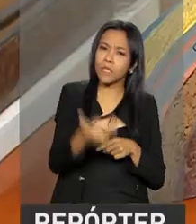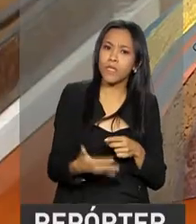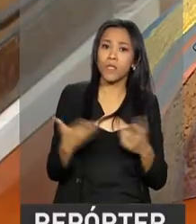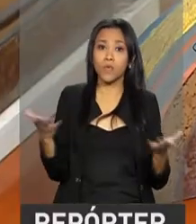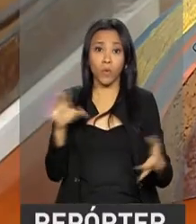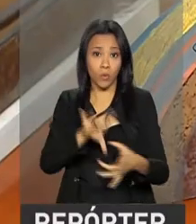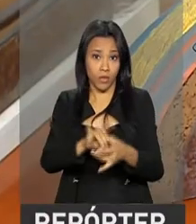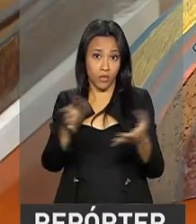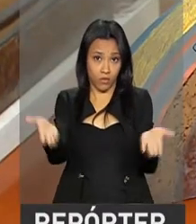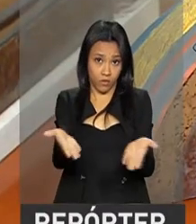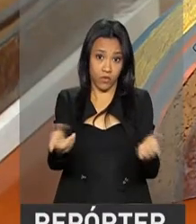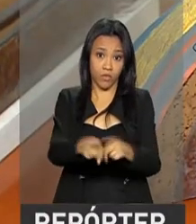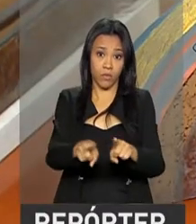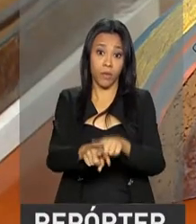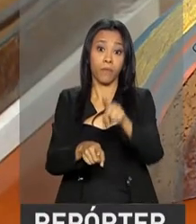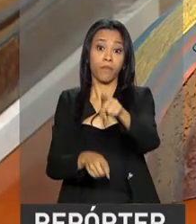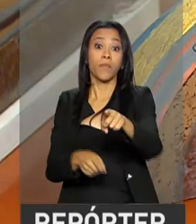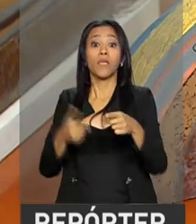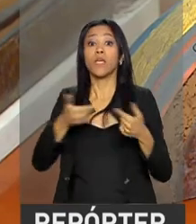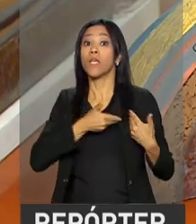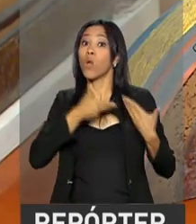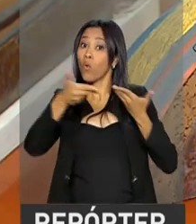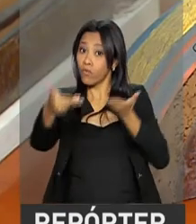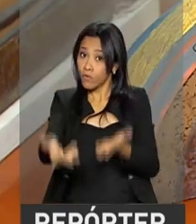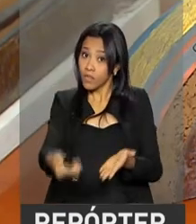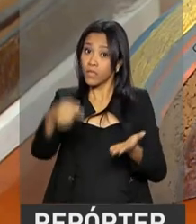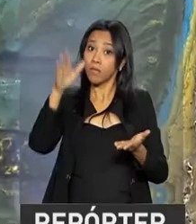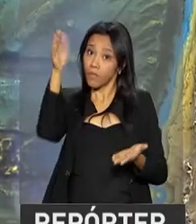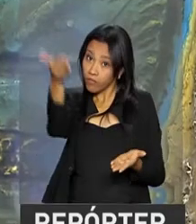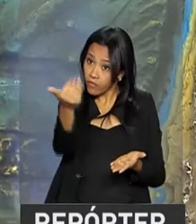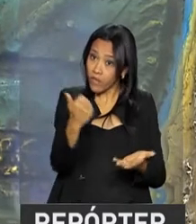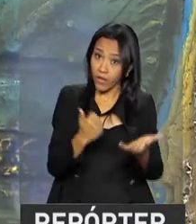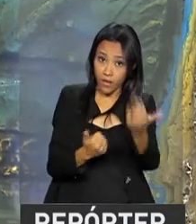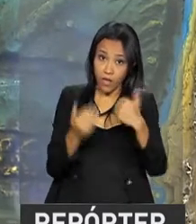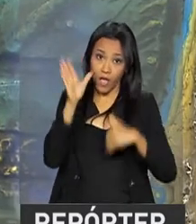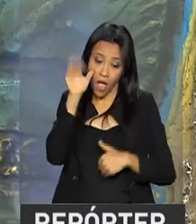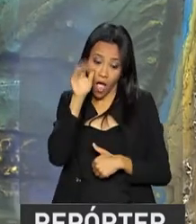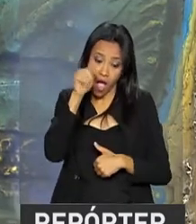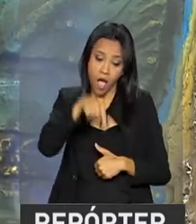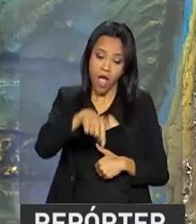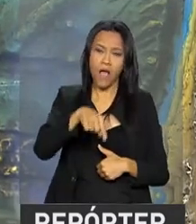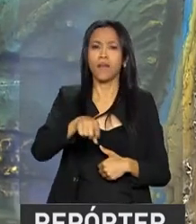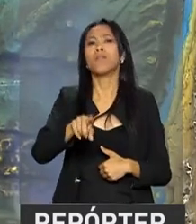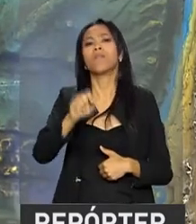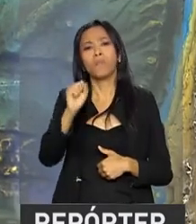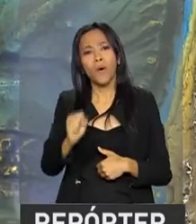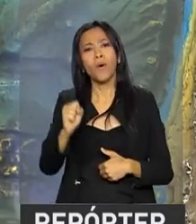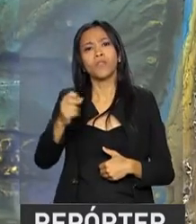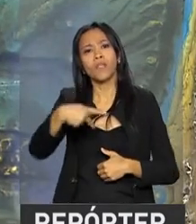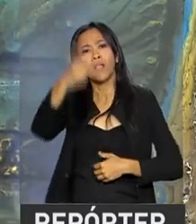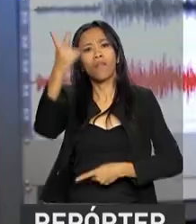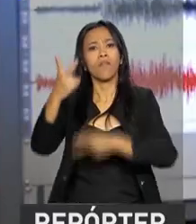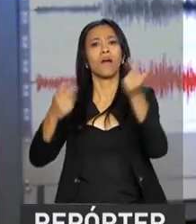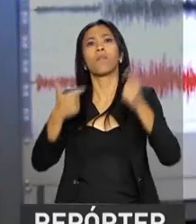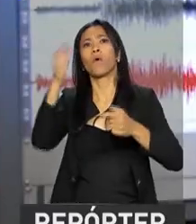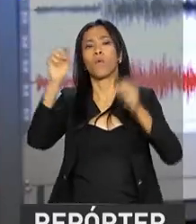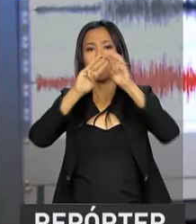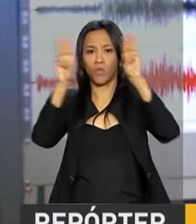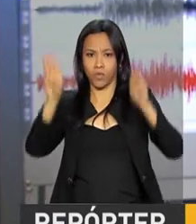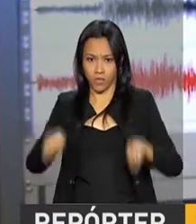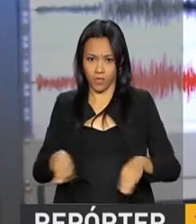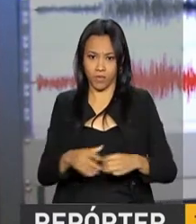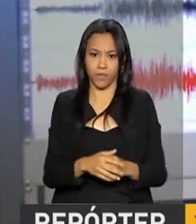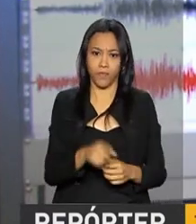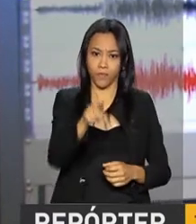E o convite que é feito pelo pessoal aqui do Observatório pode se estender para outros museus. Venham conhecer